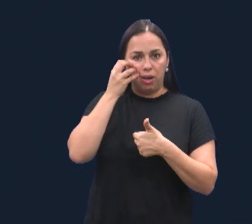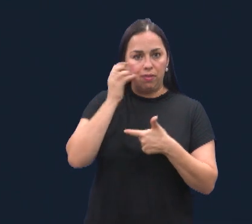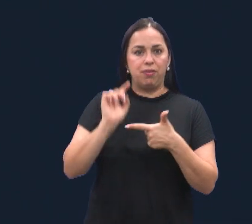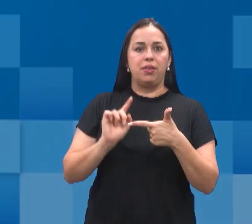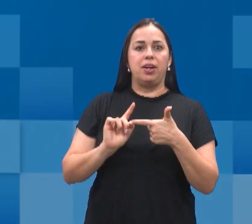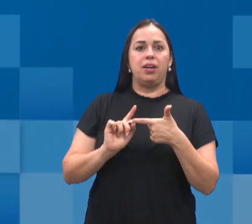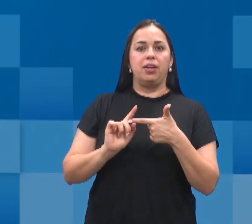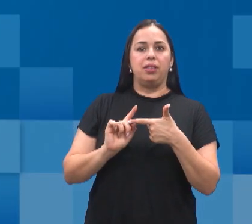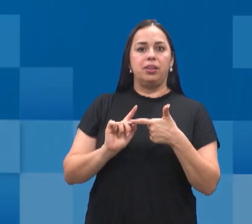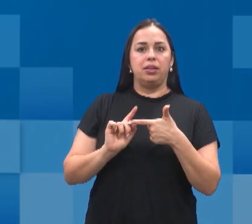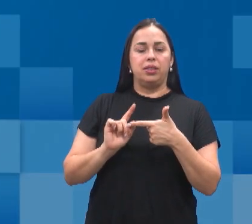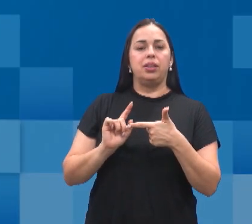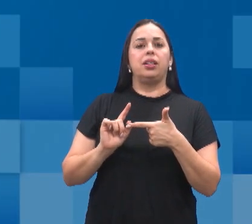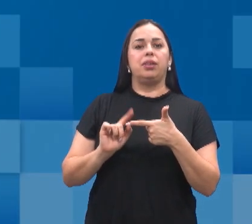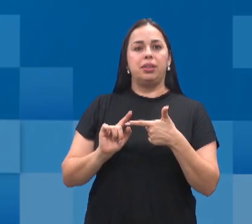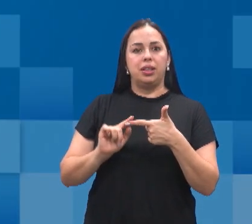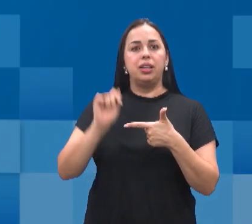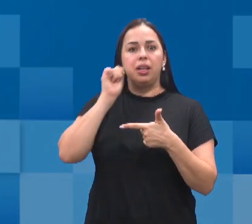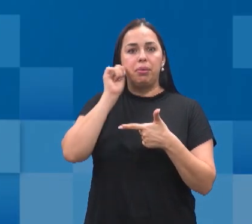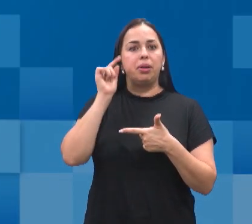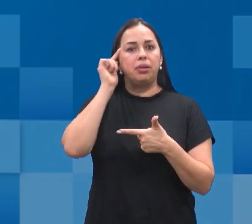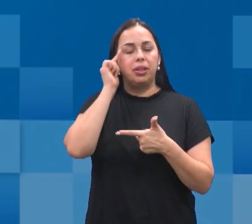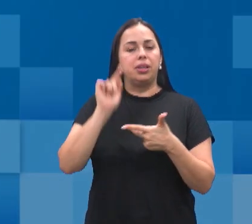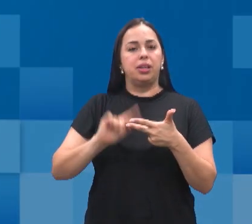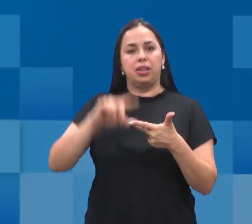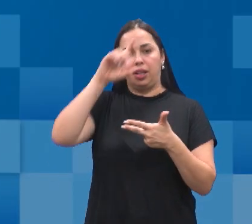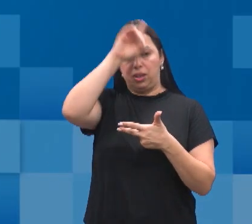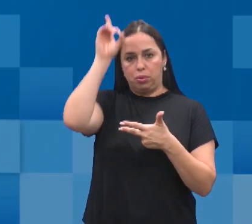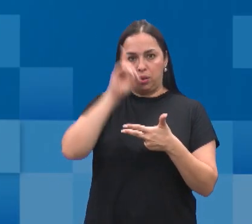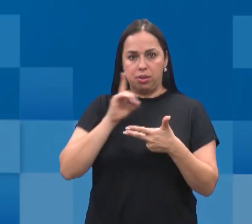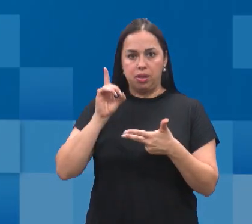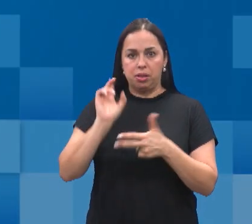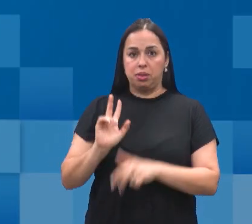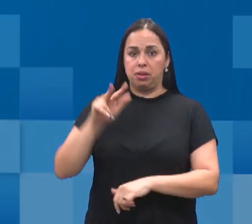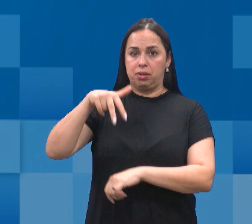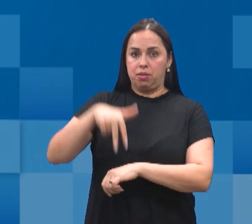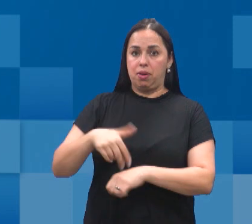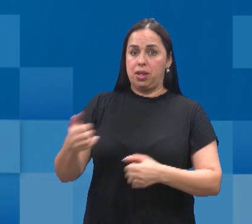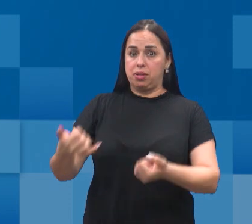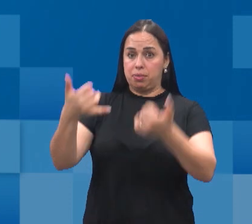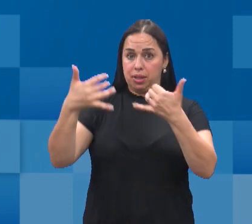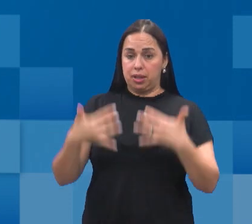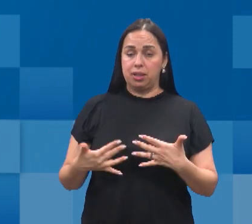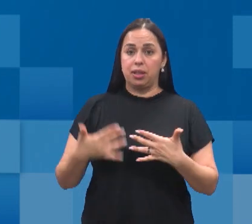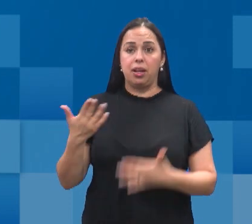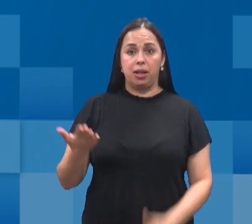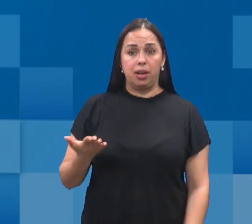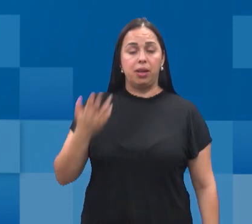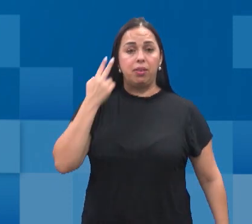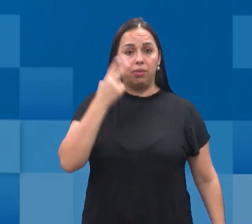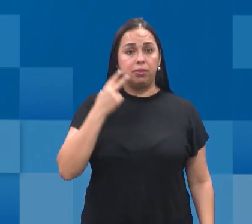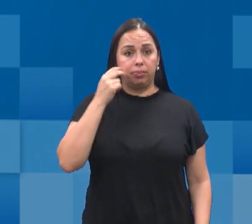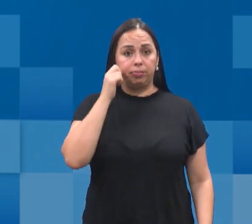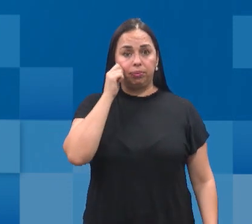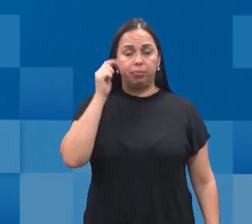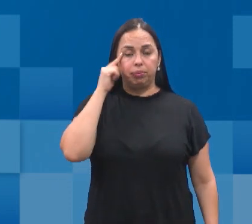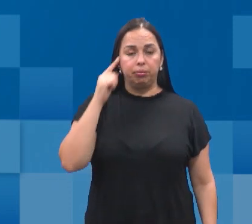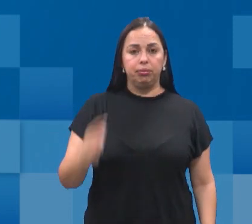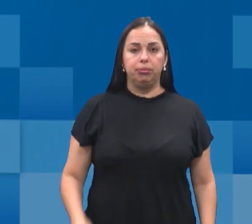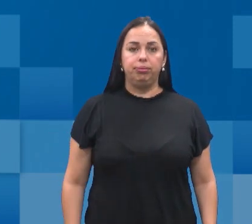Juliana Fraga, Amélia Naomi e Dulce Rita. Inscritos para falar no processo, a vereadora Amélia Naomi.